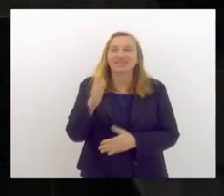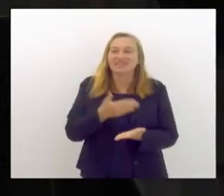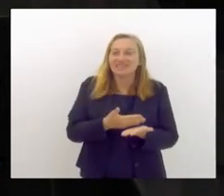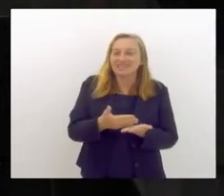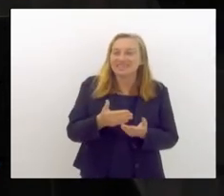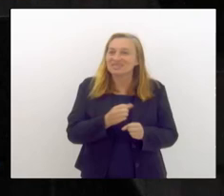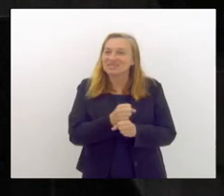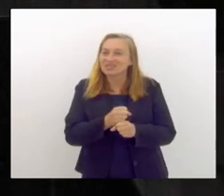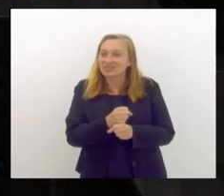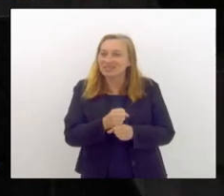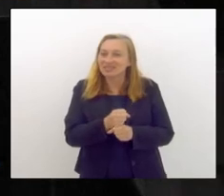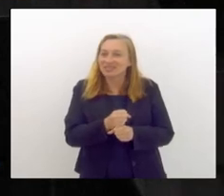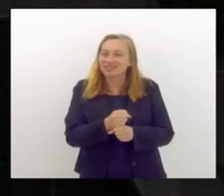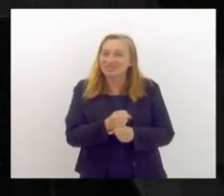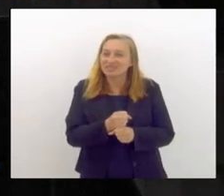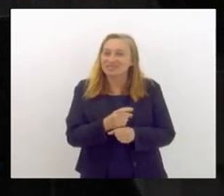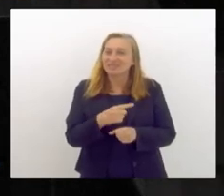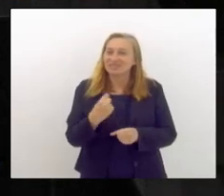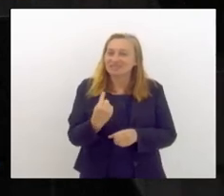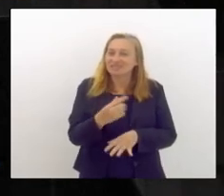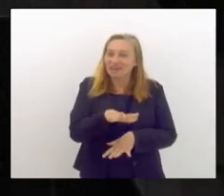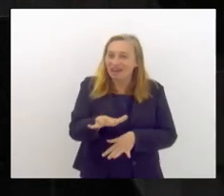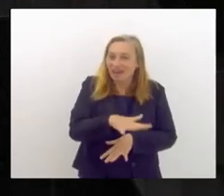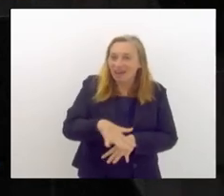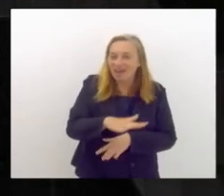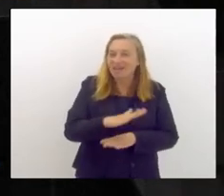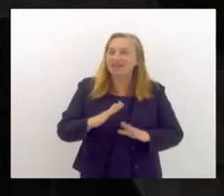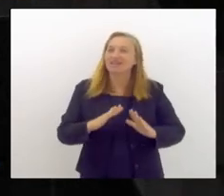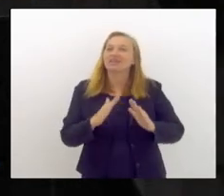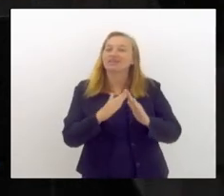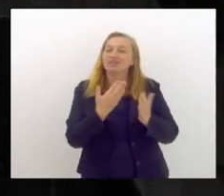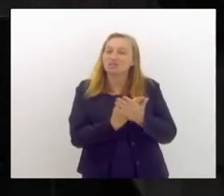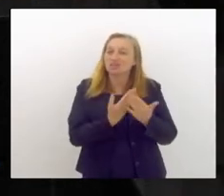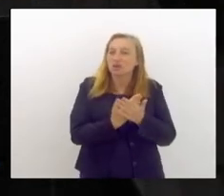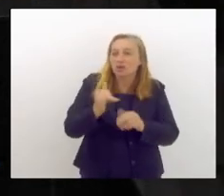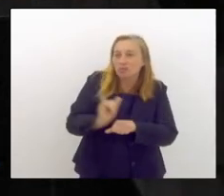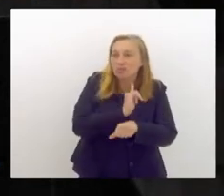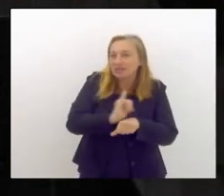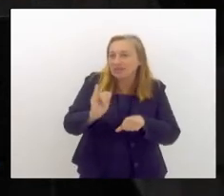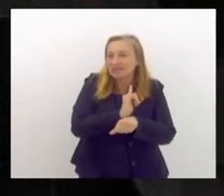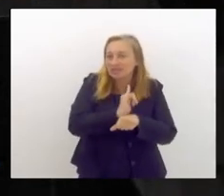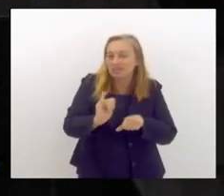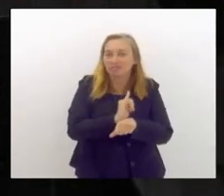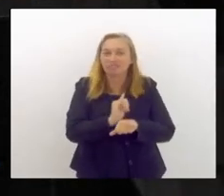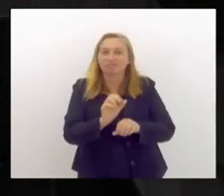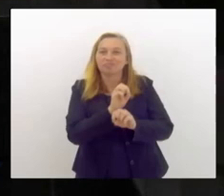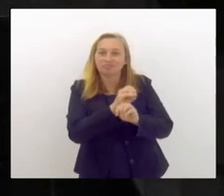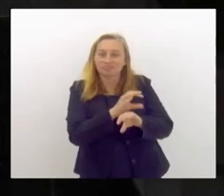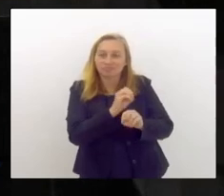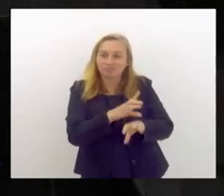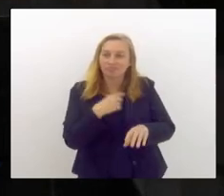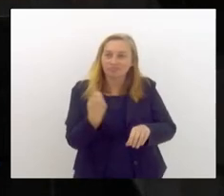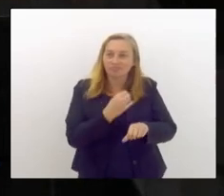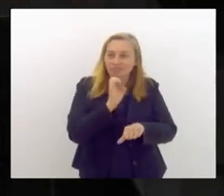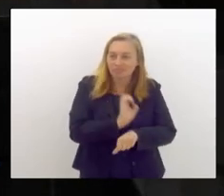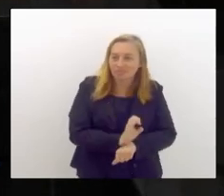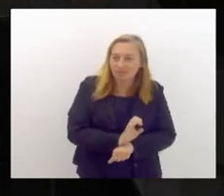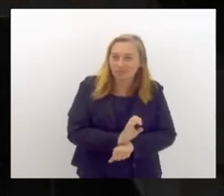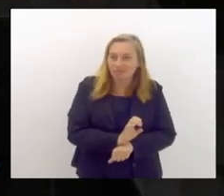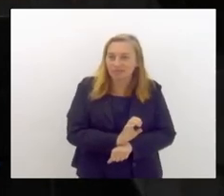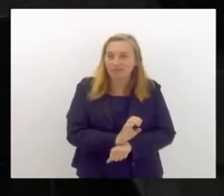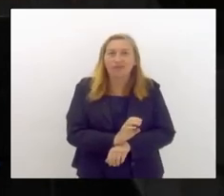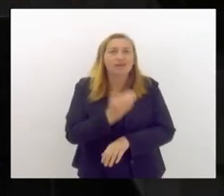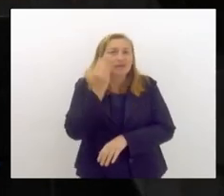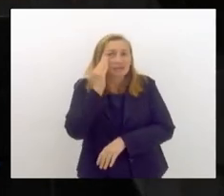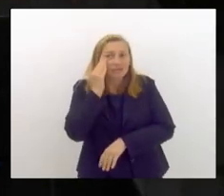letivo das nossas unidades escolares. O planejamento da educação do nosso Estado, ele é sabido de cor e